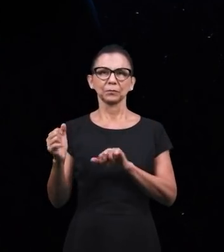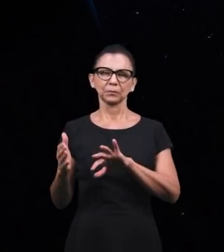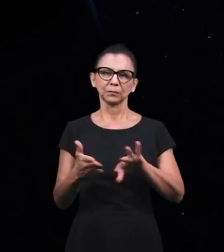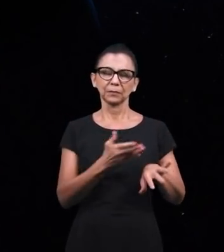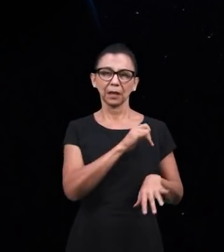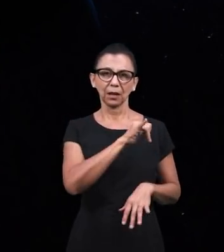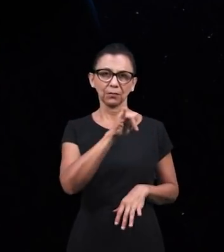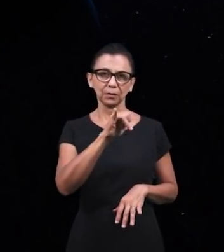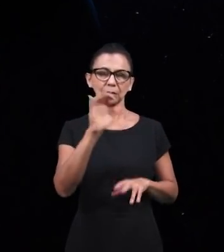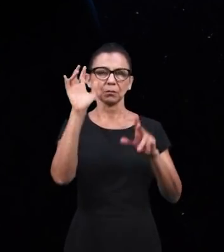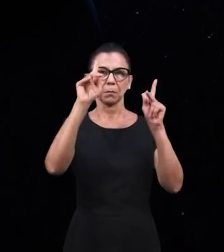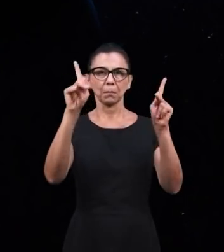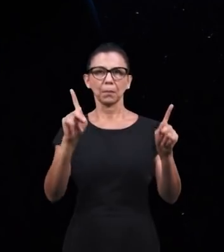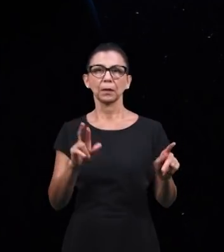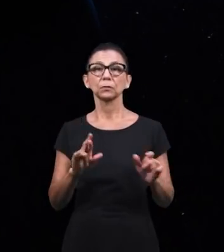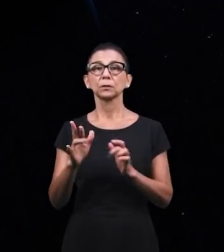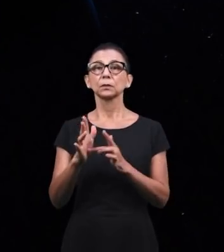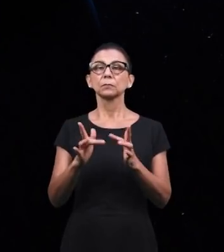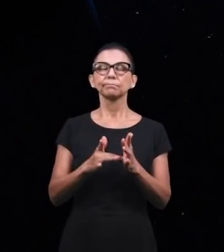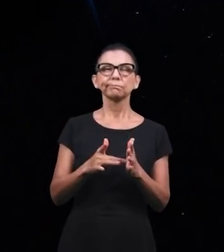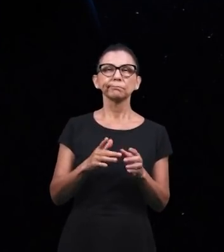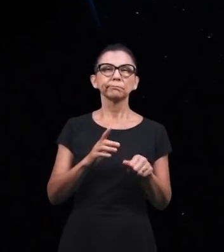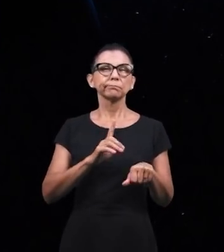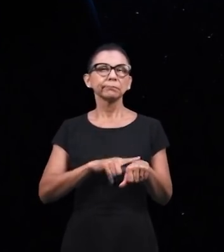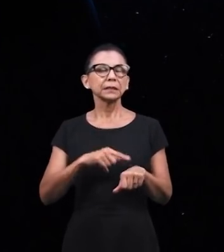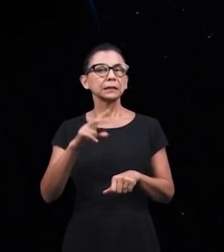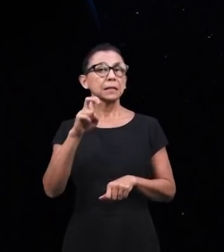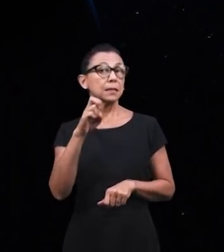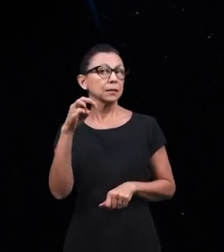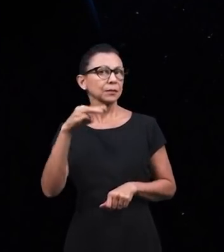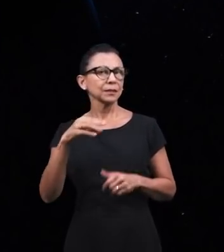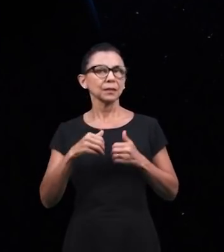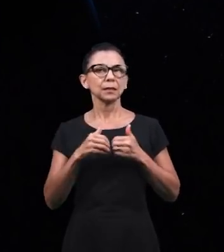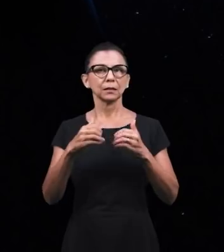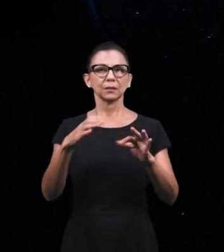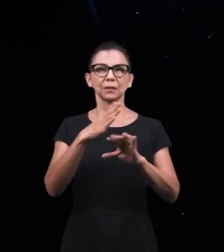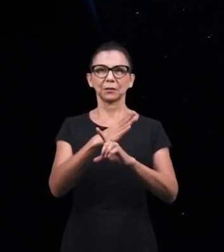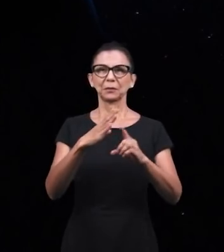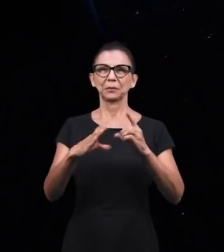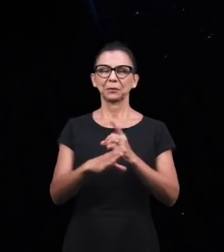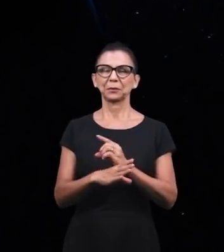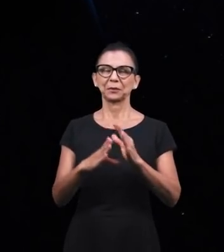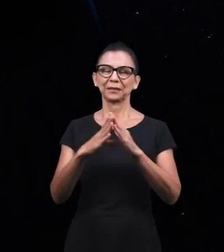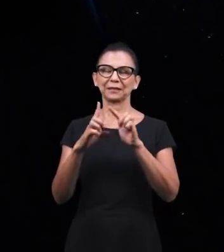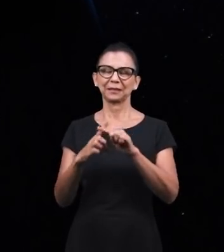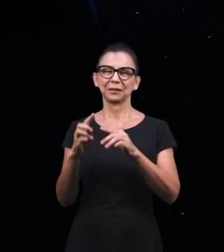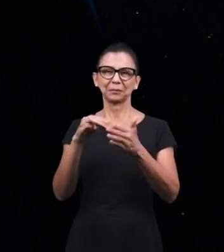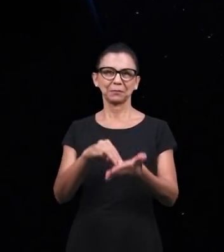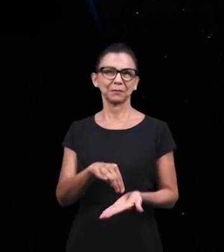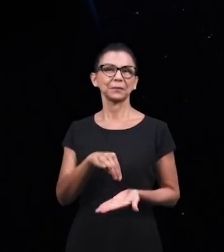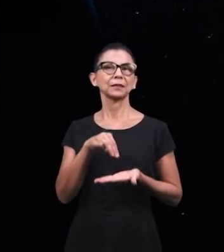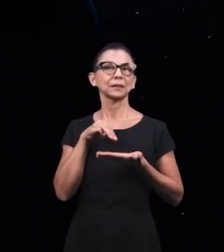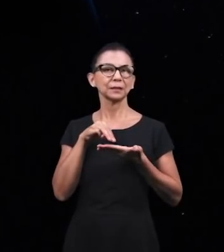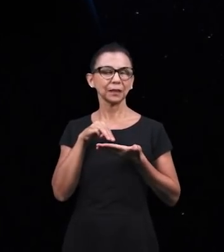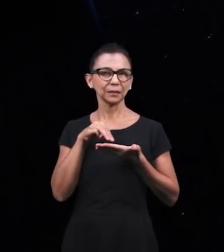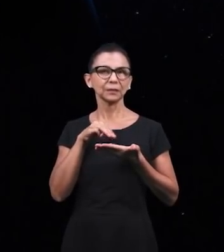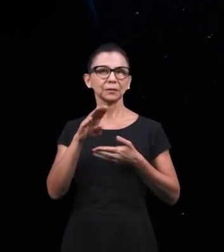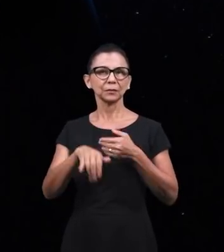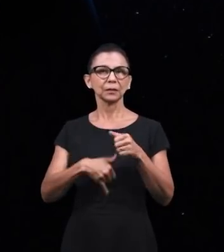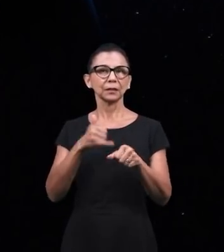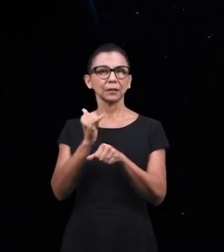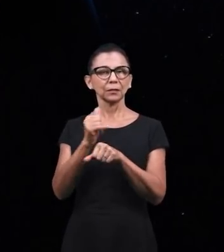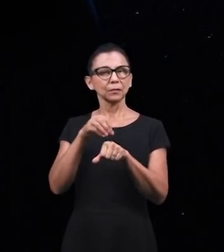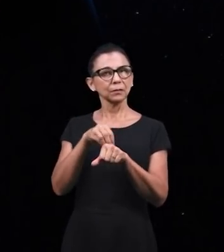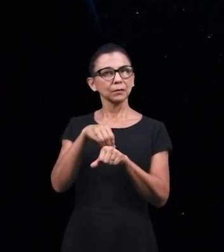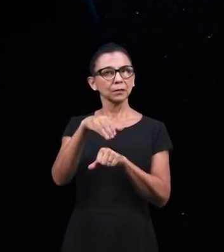A paz do Senhor Jesus. Dentro de 5 minutos, daremos início a um culto da Igreja Cristã Maranata,